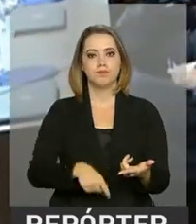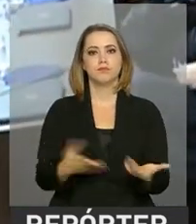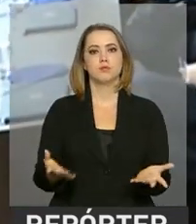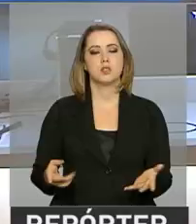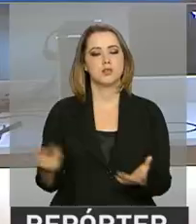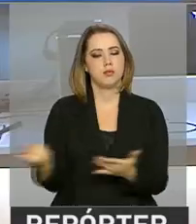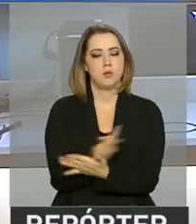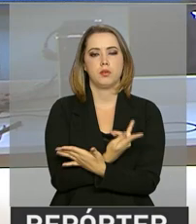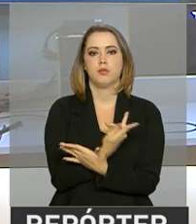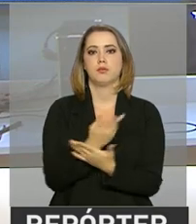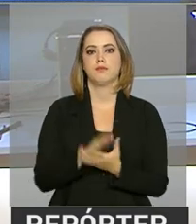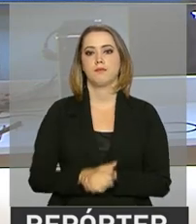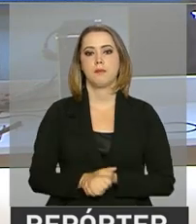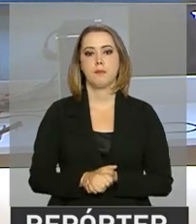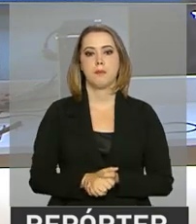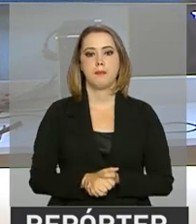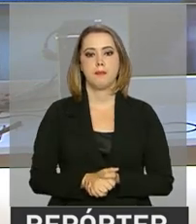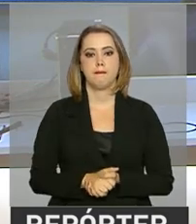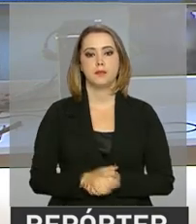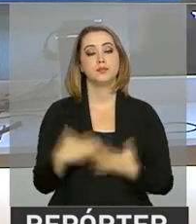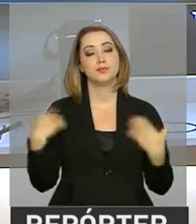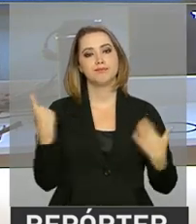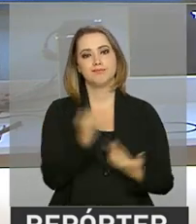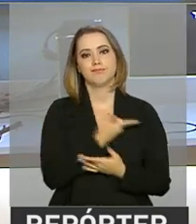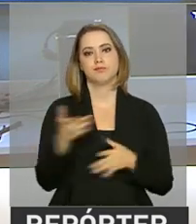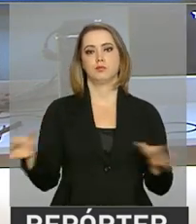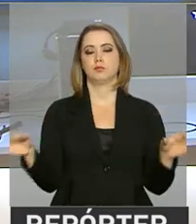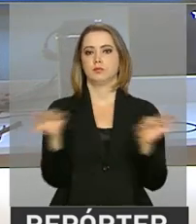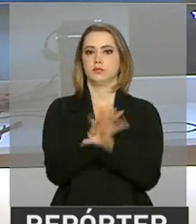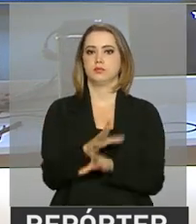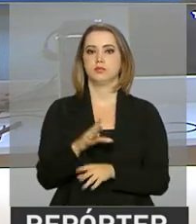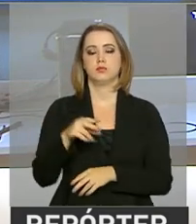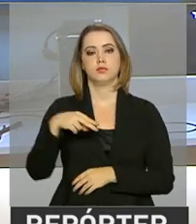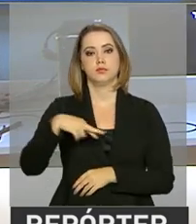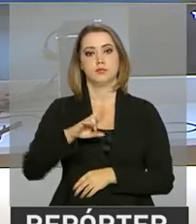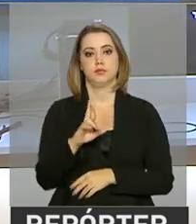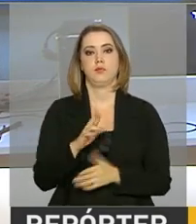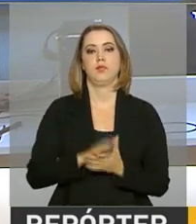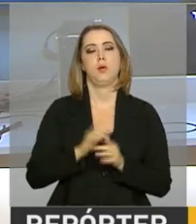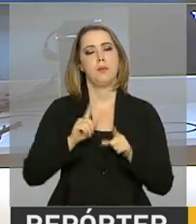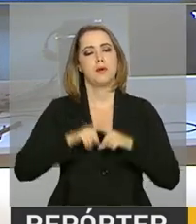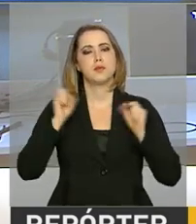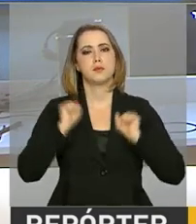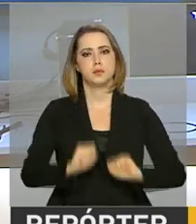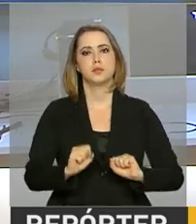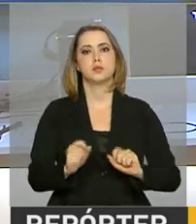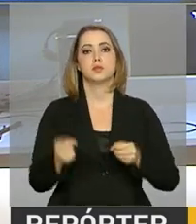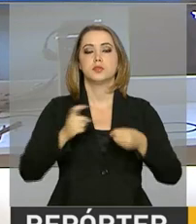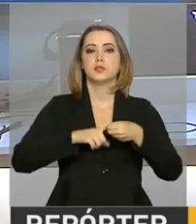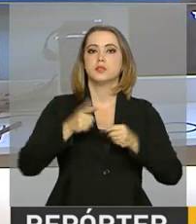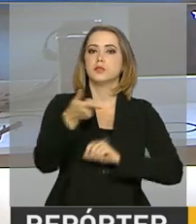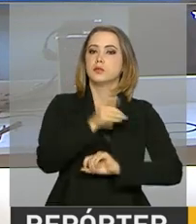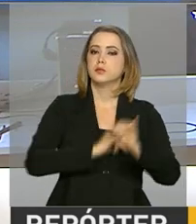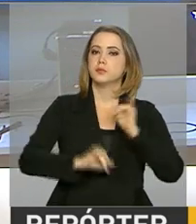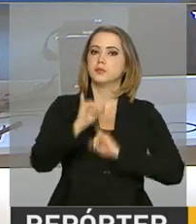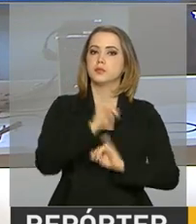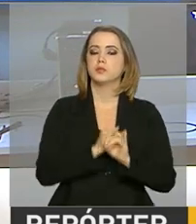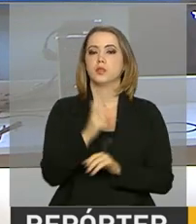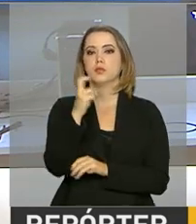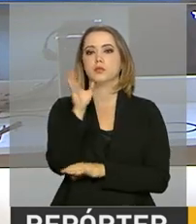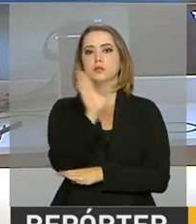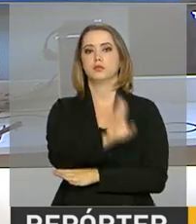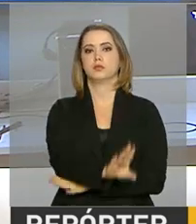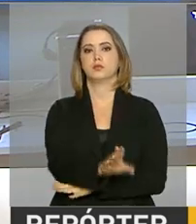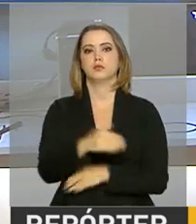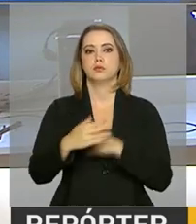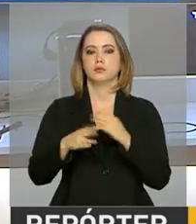emergirão. E assim terminamos esta edição do Repórter NBR, mas podemos voltar a qualquer momento com outras informações ou às 5 da